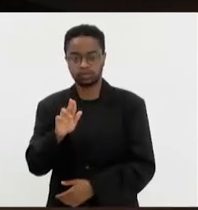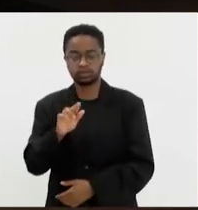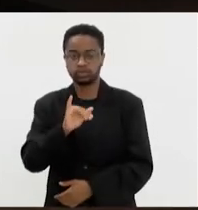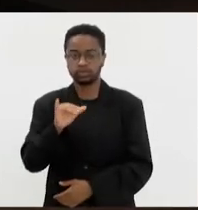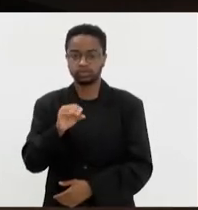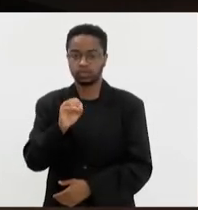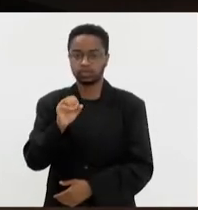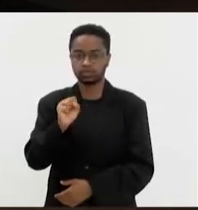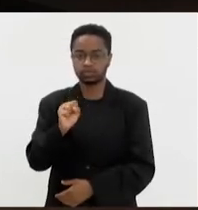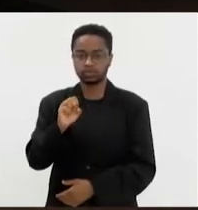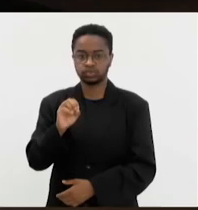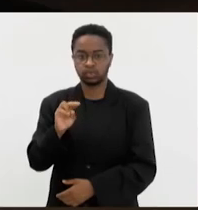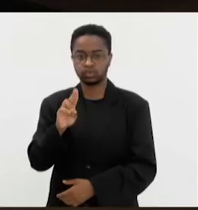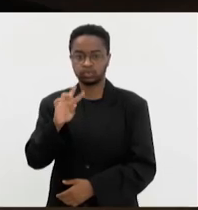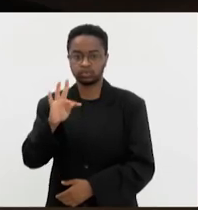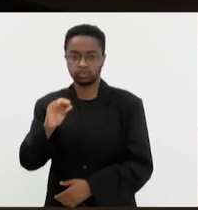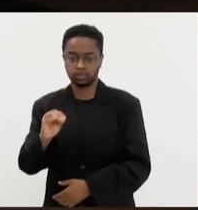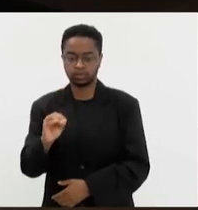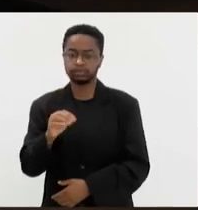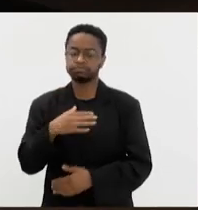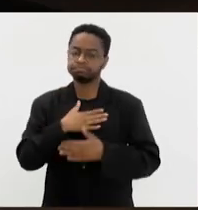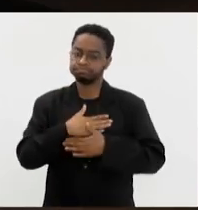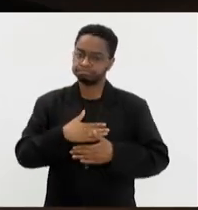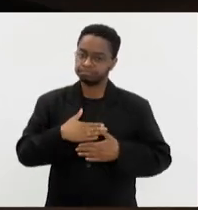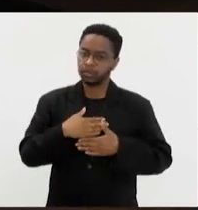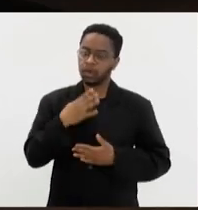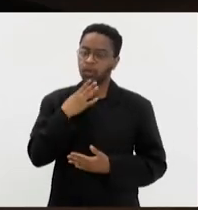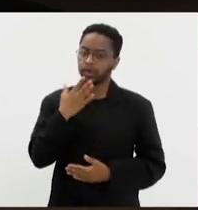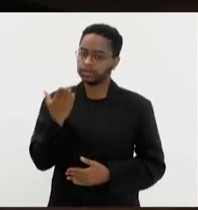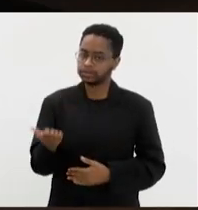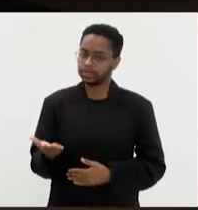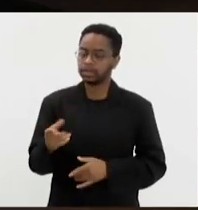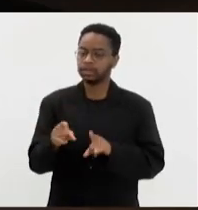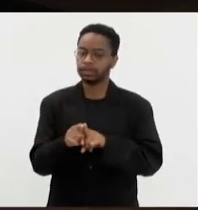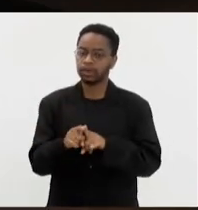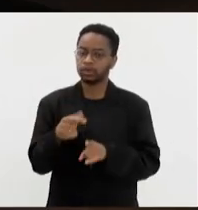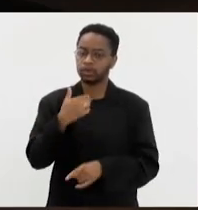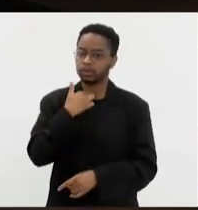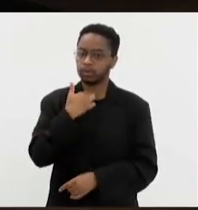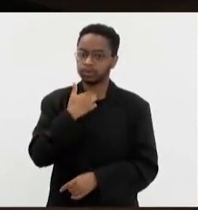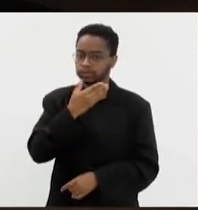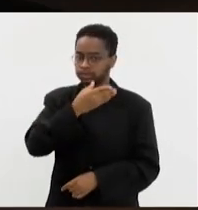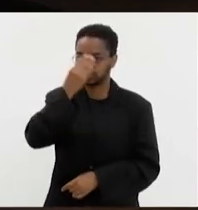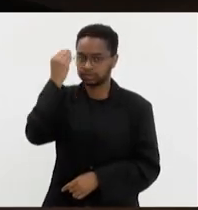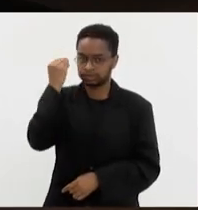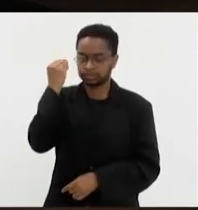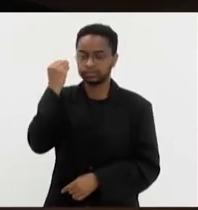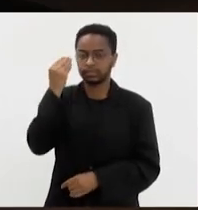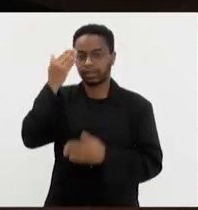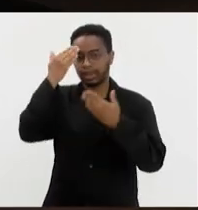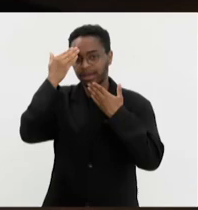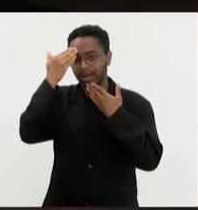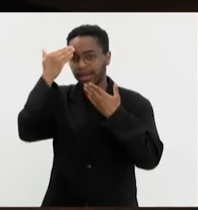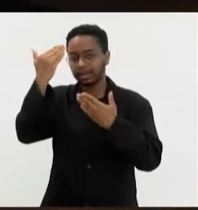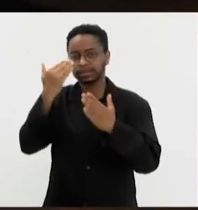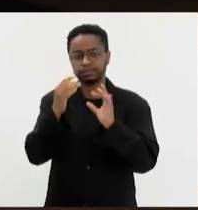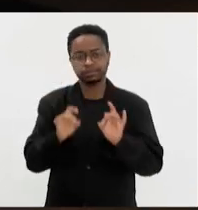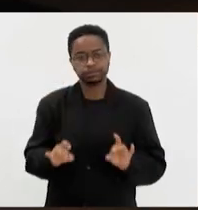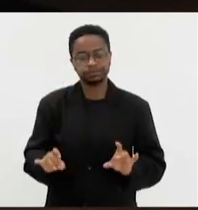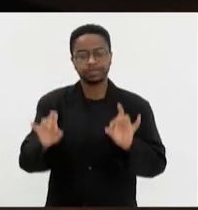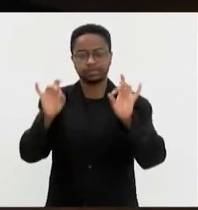João solto um prazer imenso conhecer vossa excelência e não posso deixar de também fazer aqui um agradecimento muito